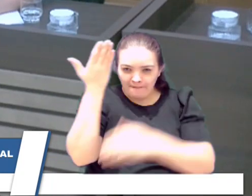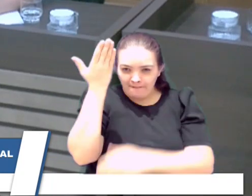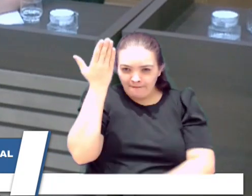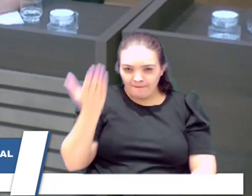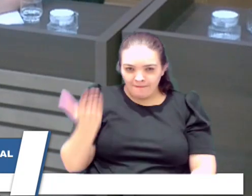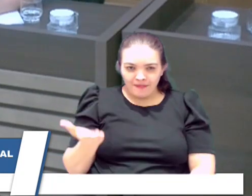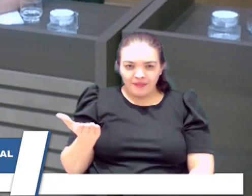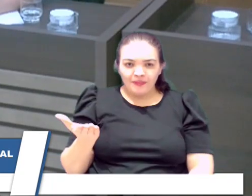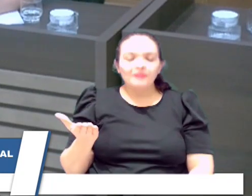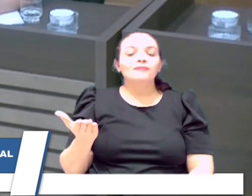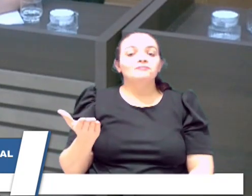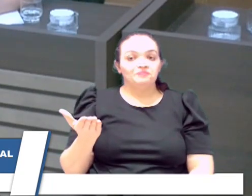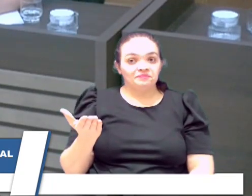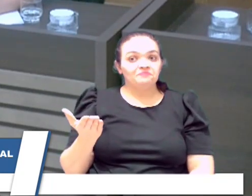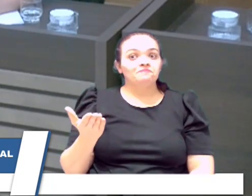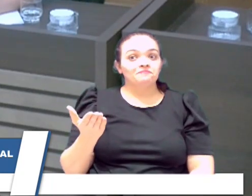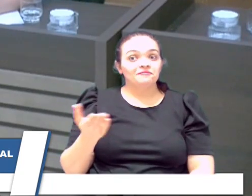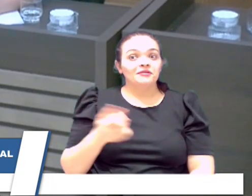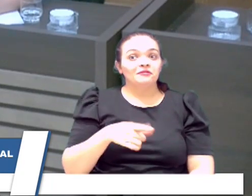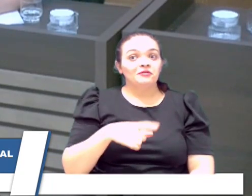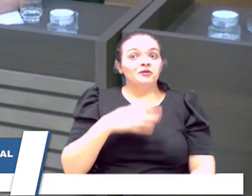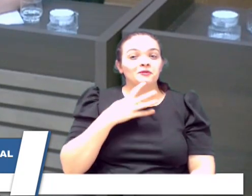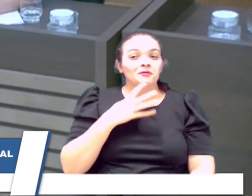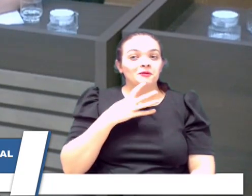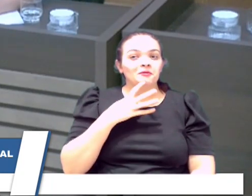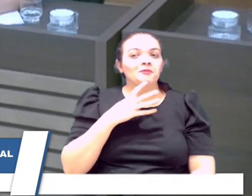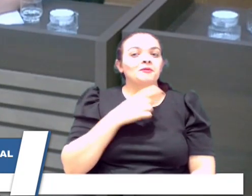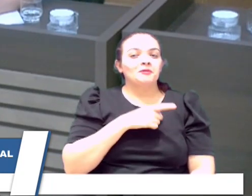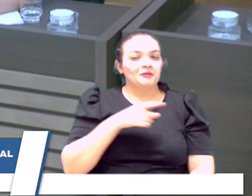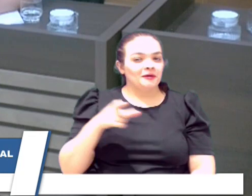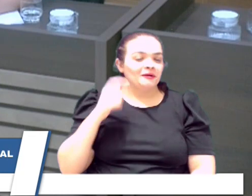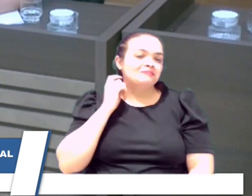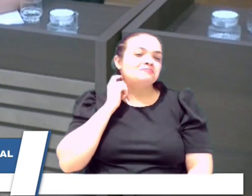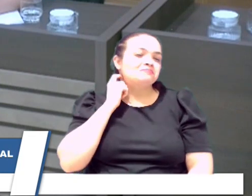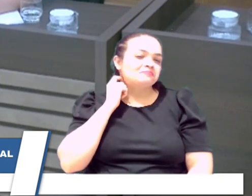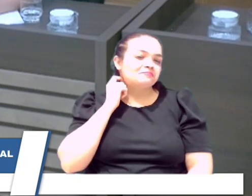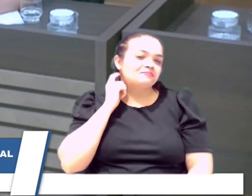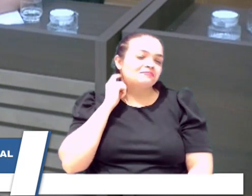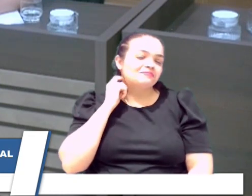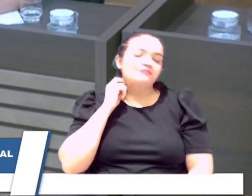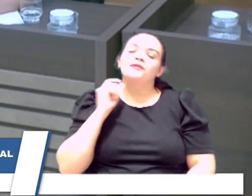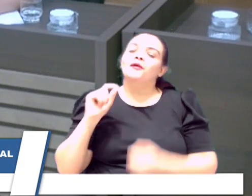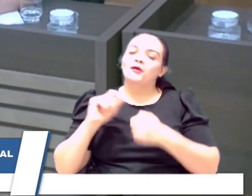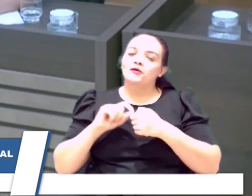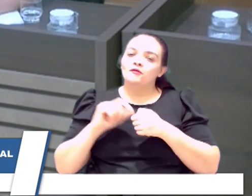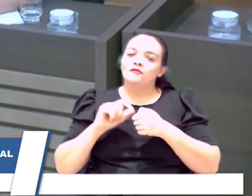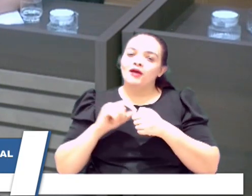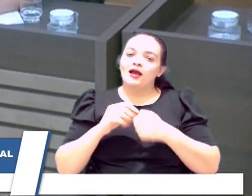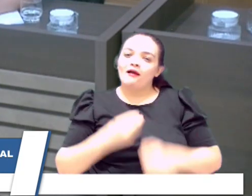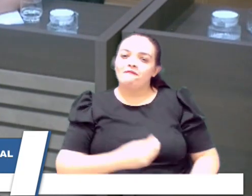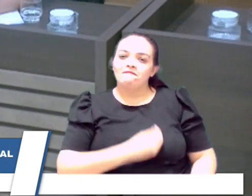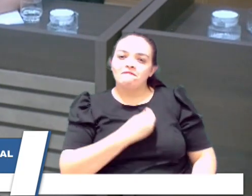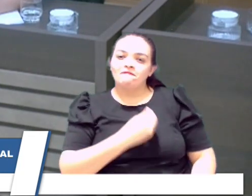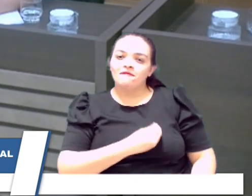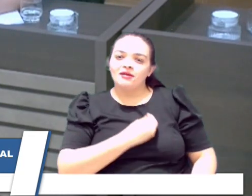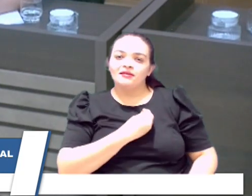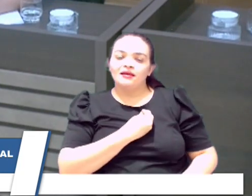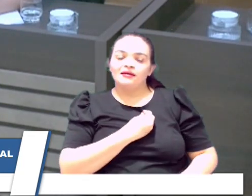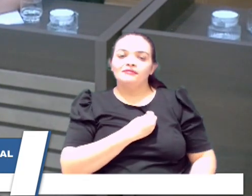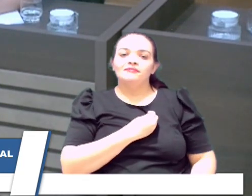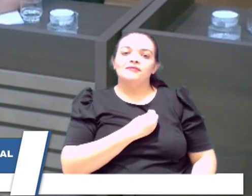pessoa que todo mundo conhece muito bem e que faz da vida nos últimos anos